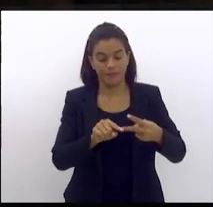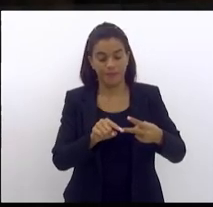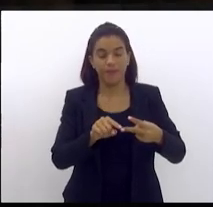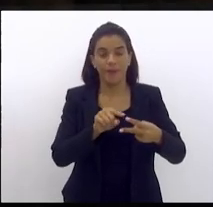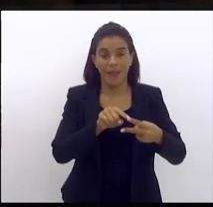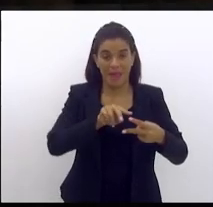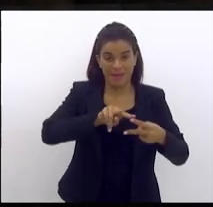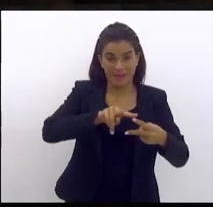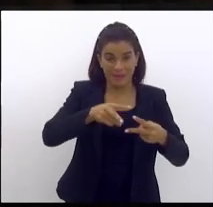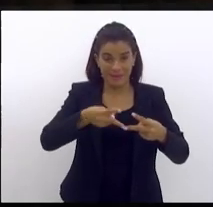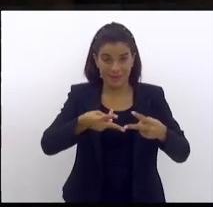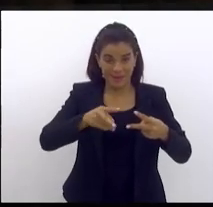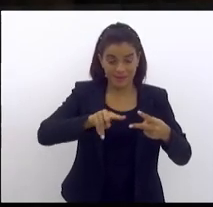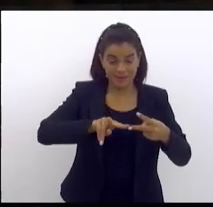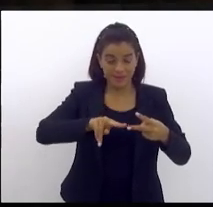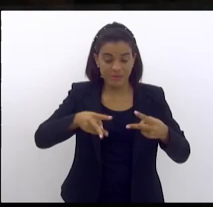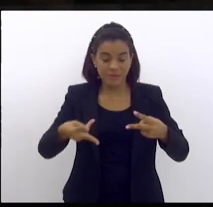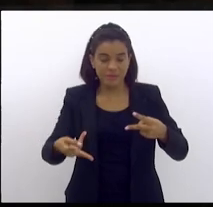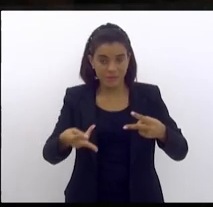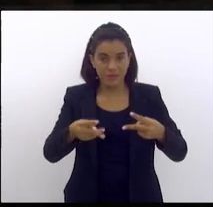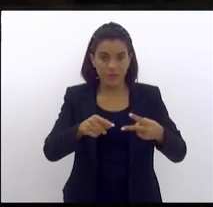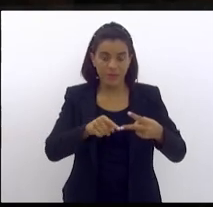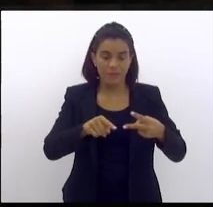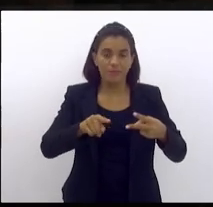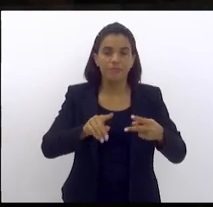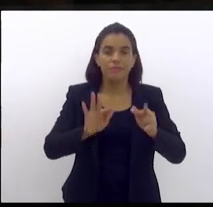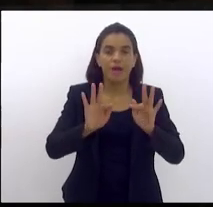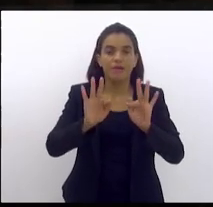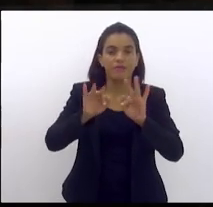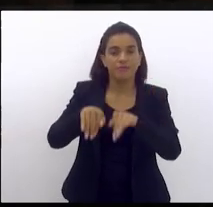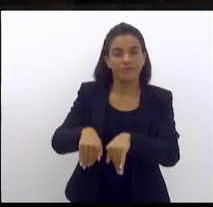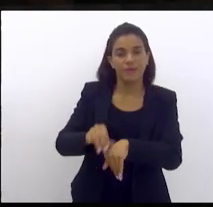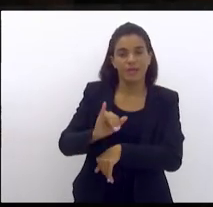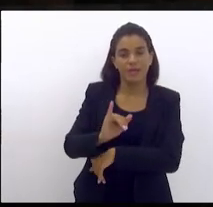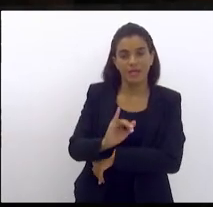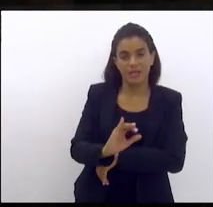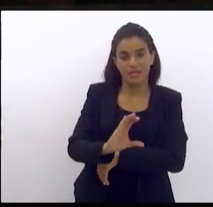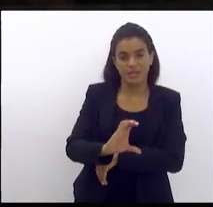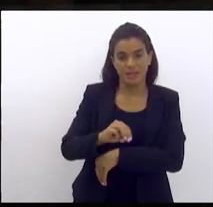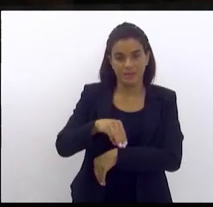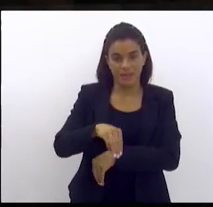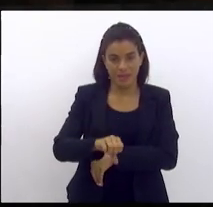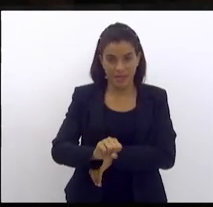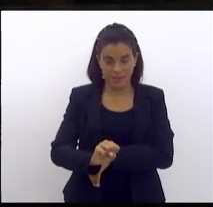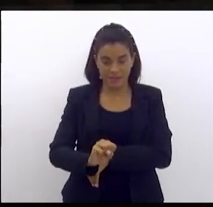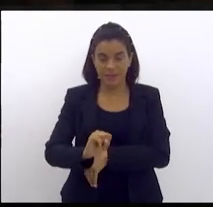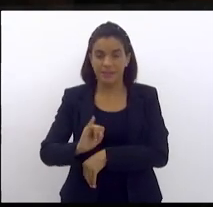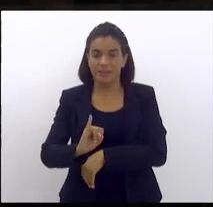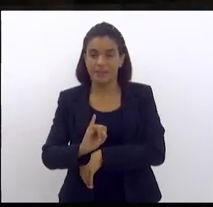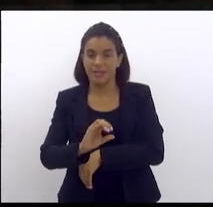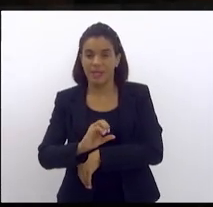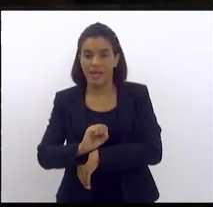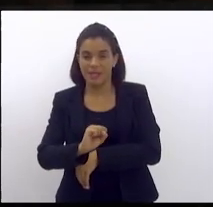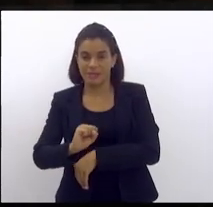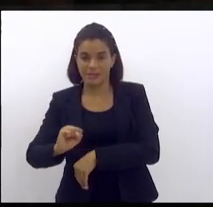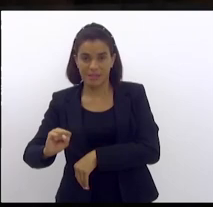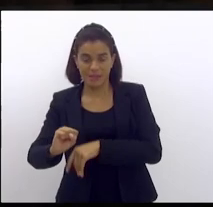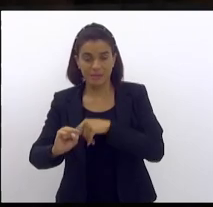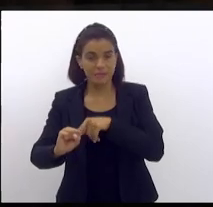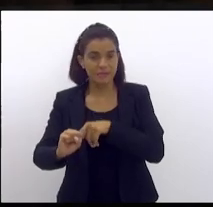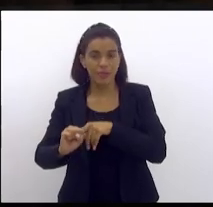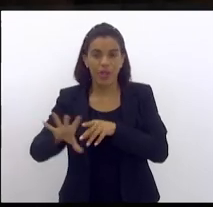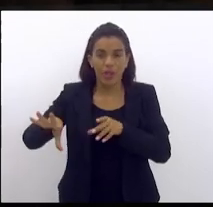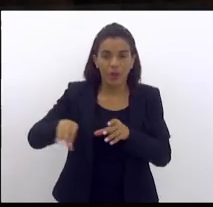a transição para acabar com o ICMS e o ISS que se fundirão num novo